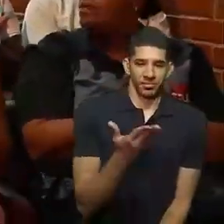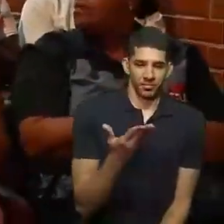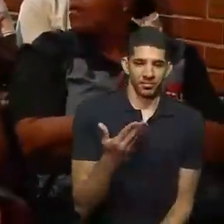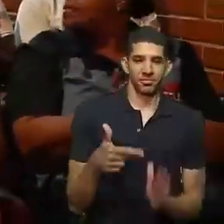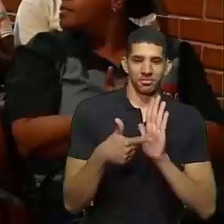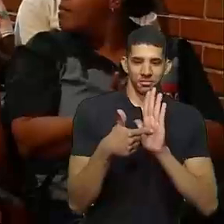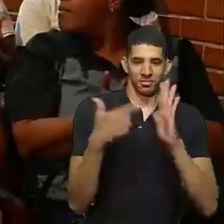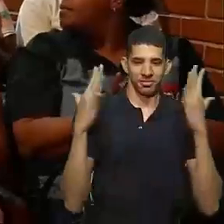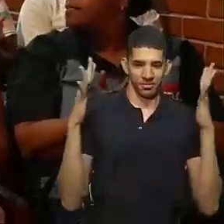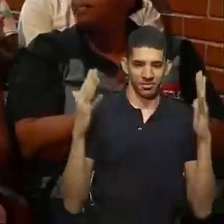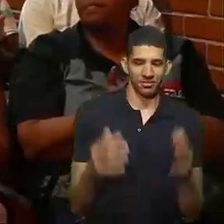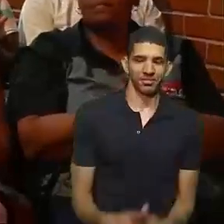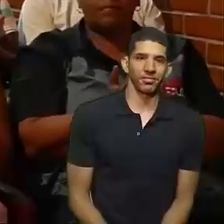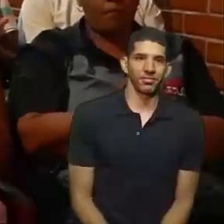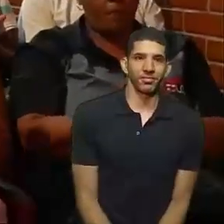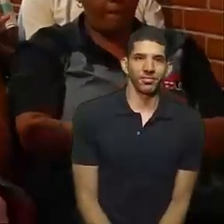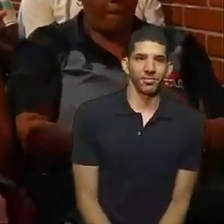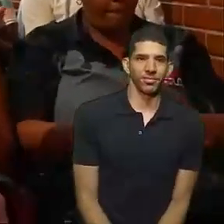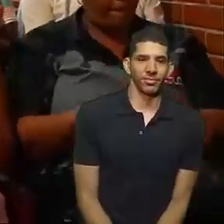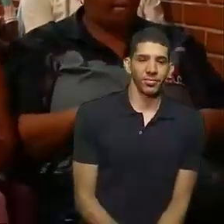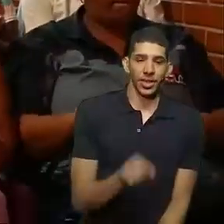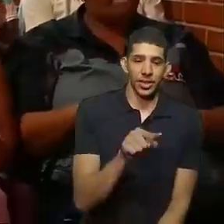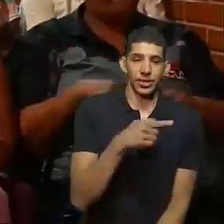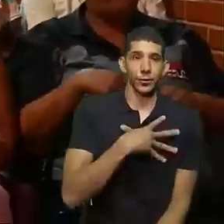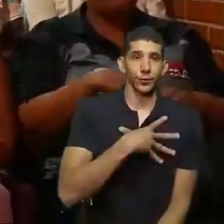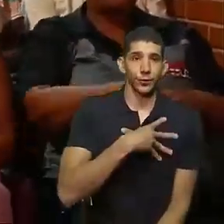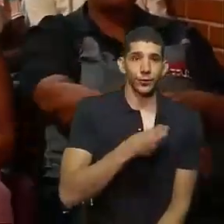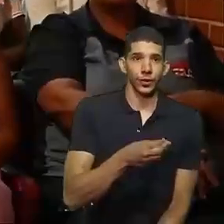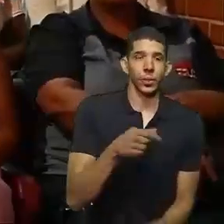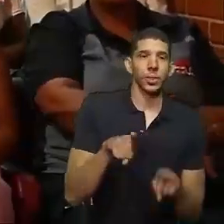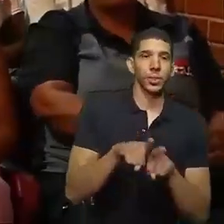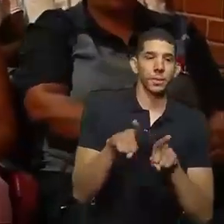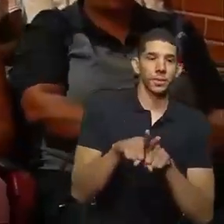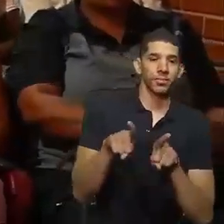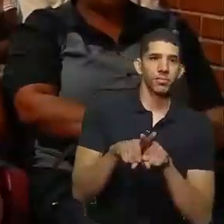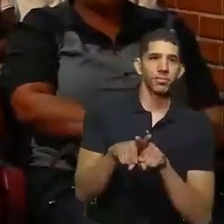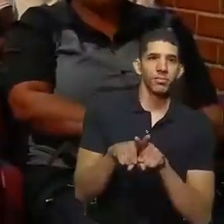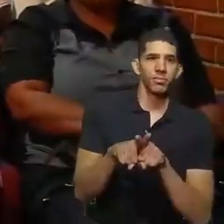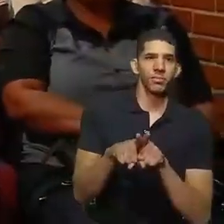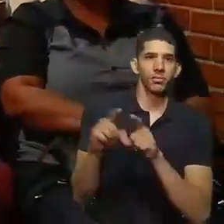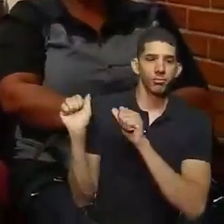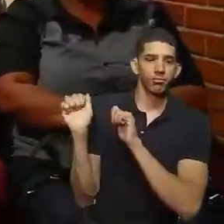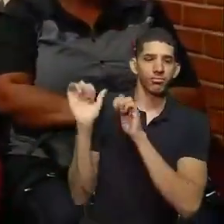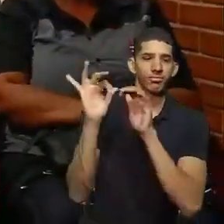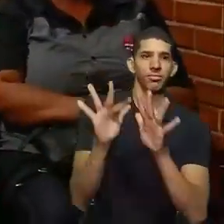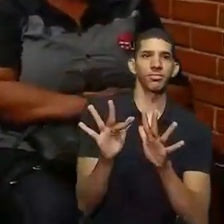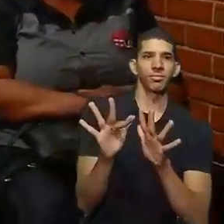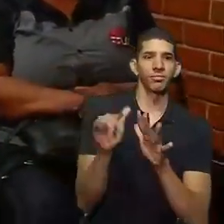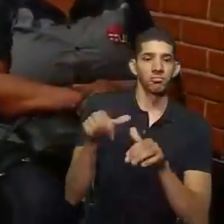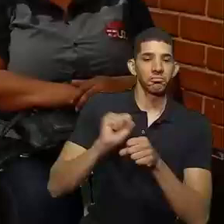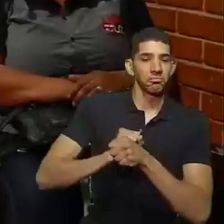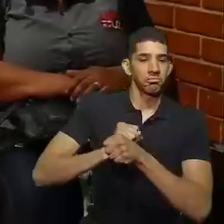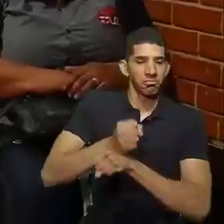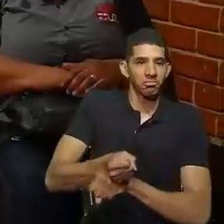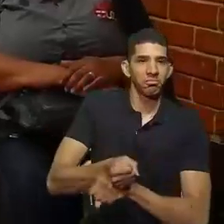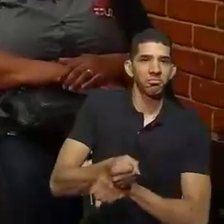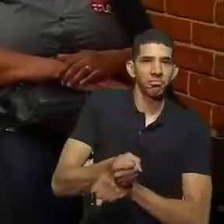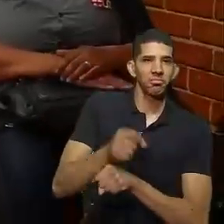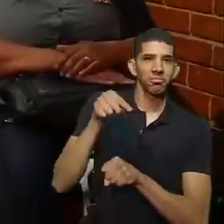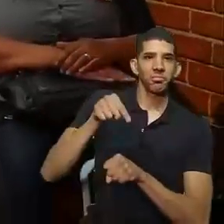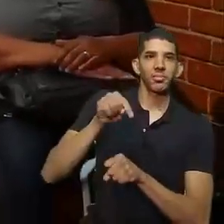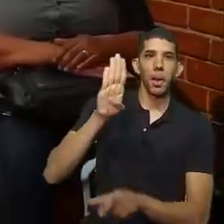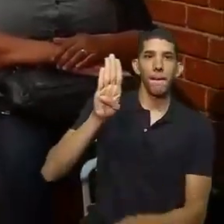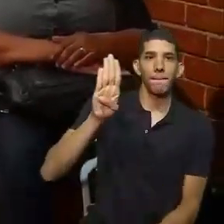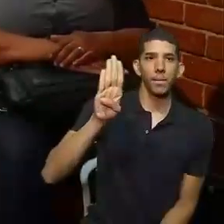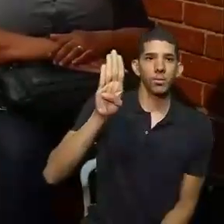A sua filhinha também, não é? E todas as pessoas que vieram lá do Quilombo, Morro Santo Antônio, que estão aqui, poderiam se levantar,